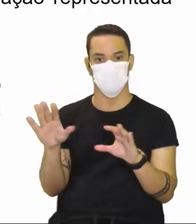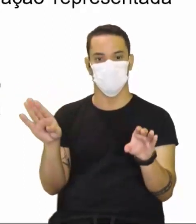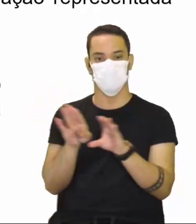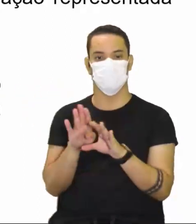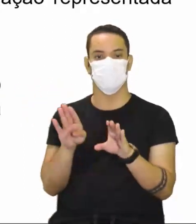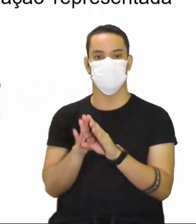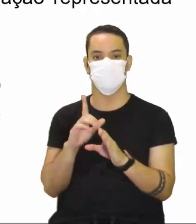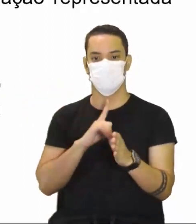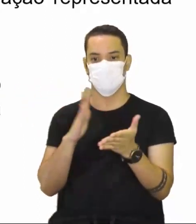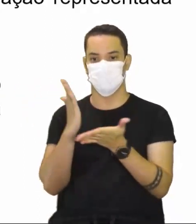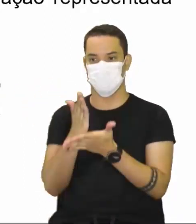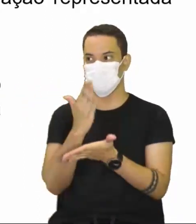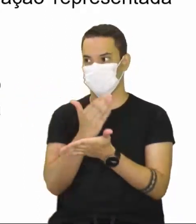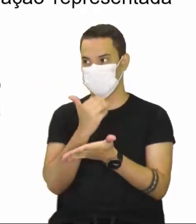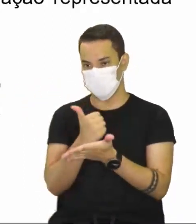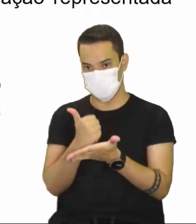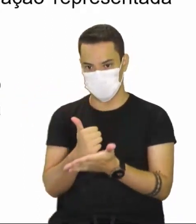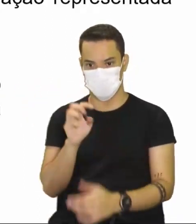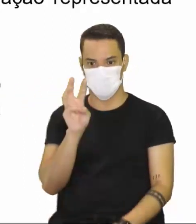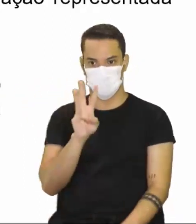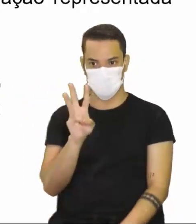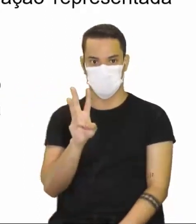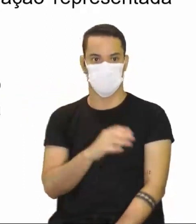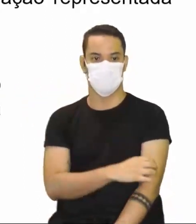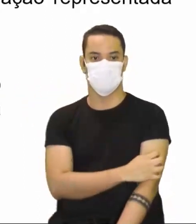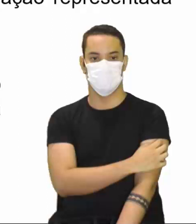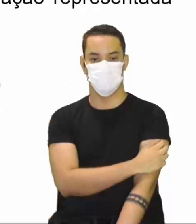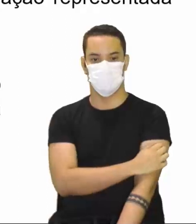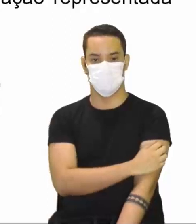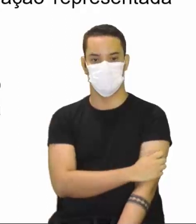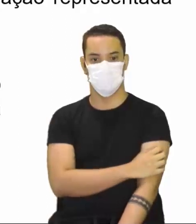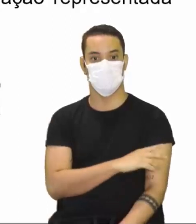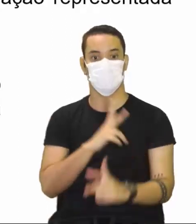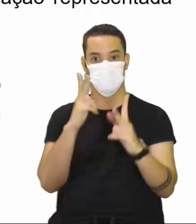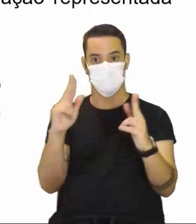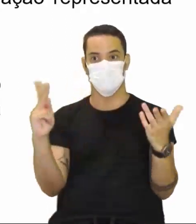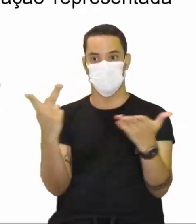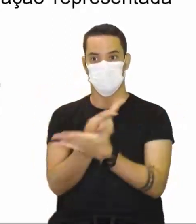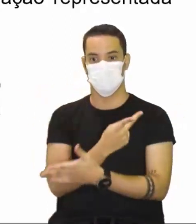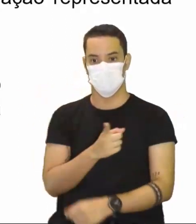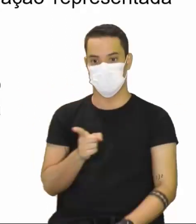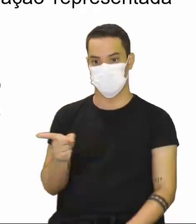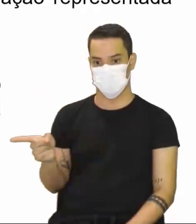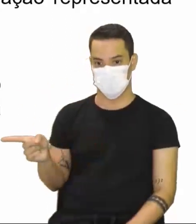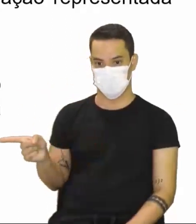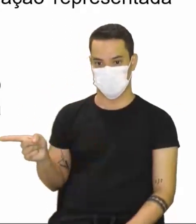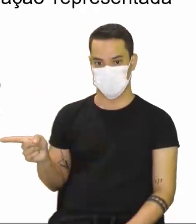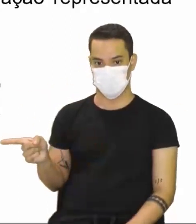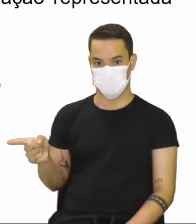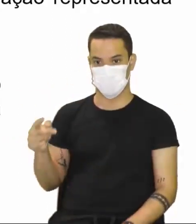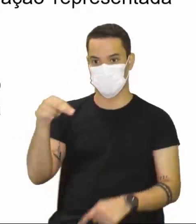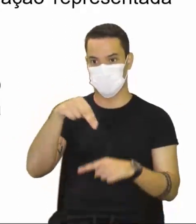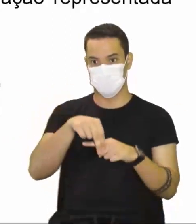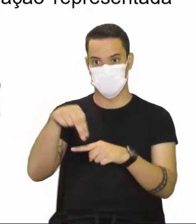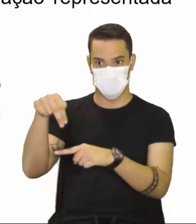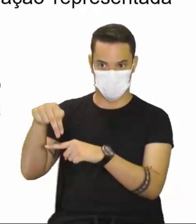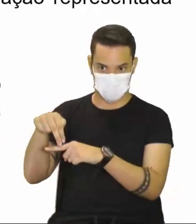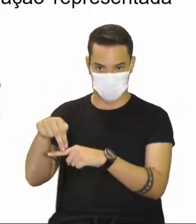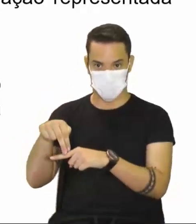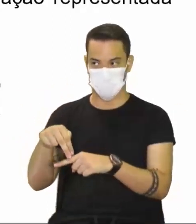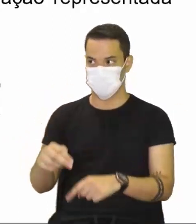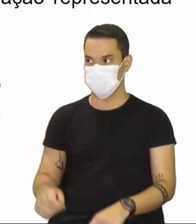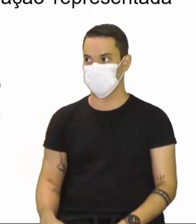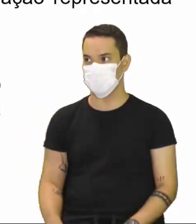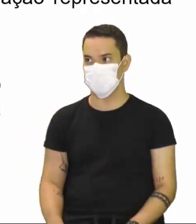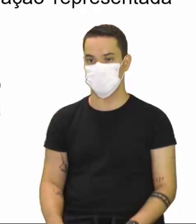átomos, eles dividem 3 elétrons de cada elemento, o que acontece com a molécula do nitrogênio. E aí, meu